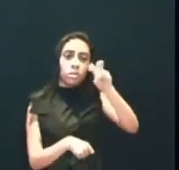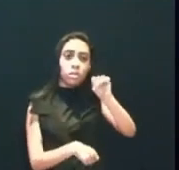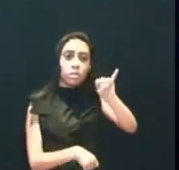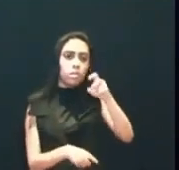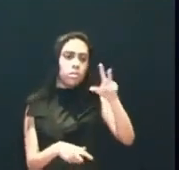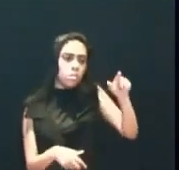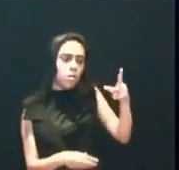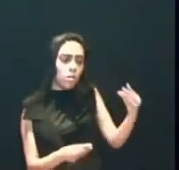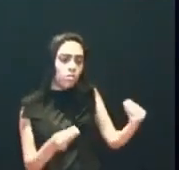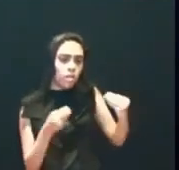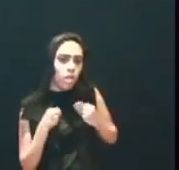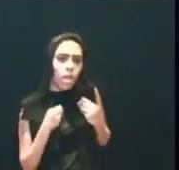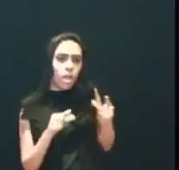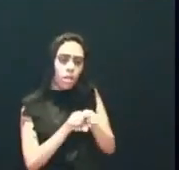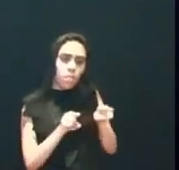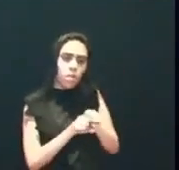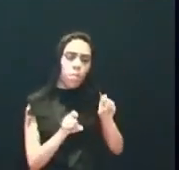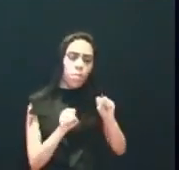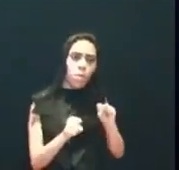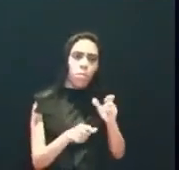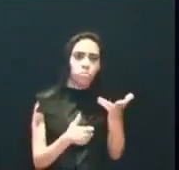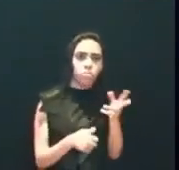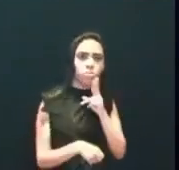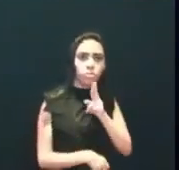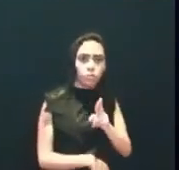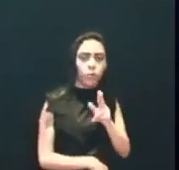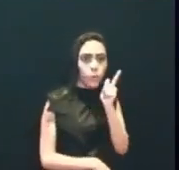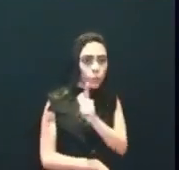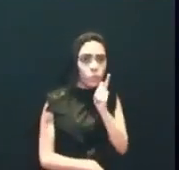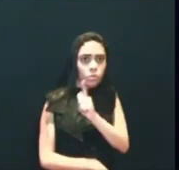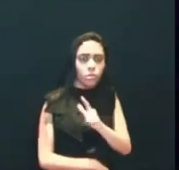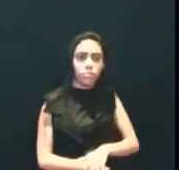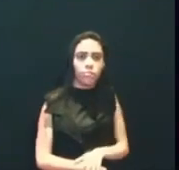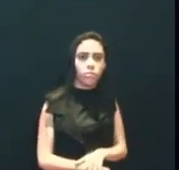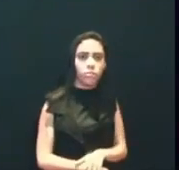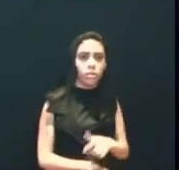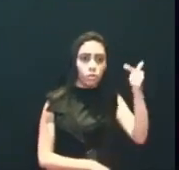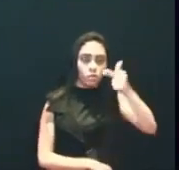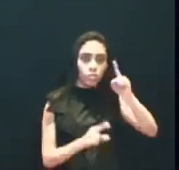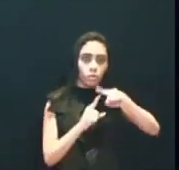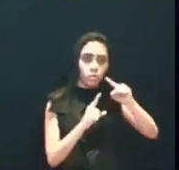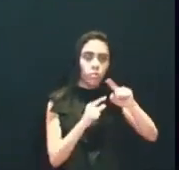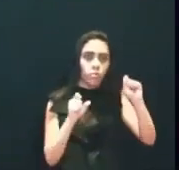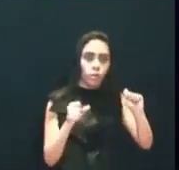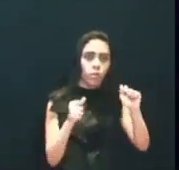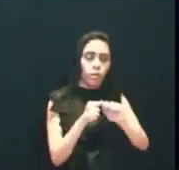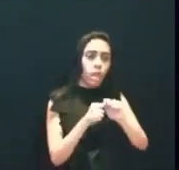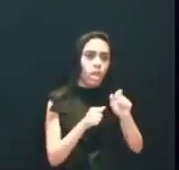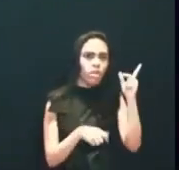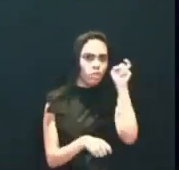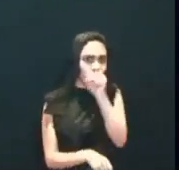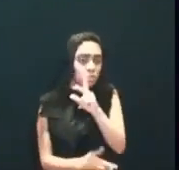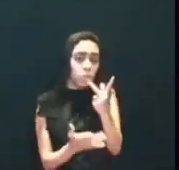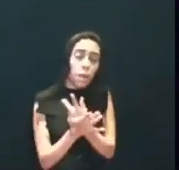de um transplante, se ele eventualmente perder a resposta ao ponatinib, ele pode sim fazer um segundo transplante. É menos comum, mas